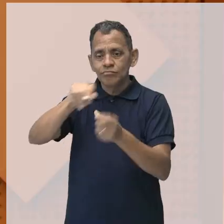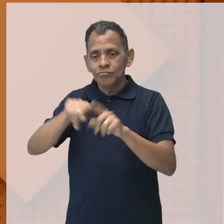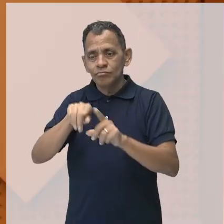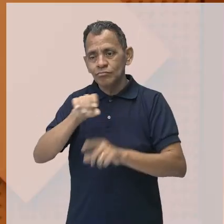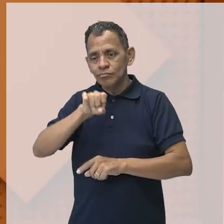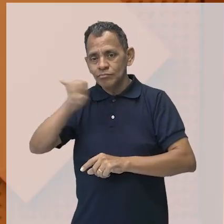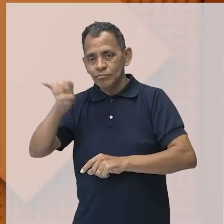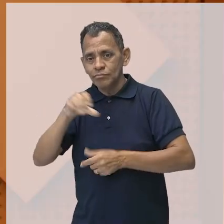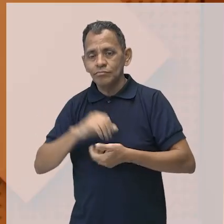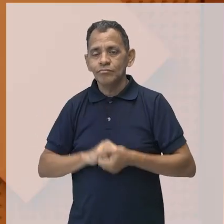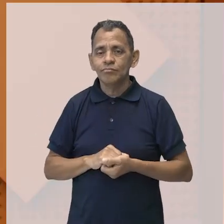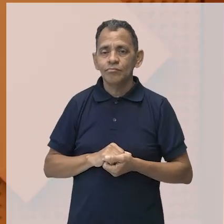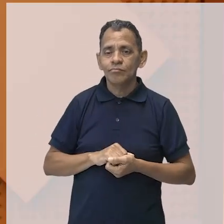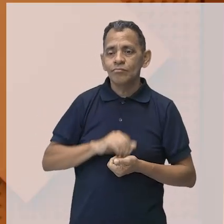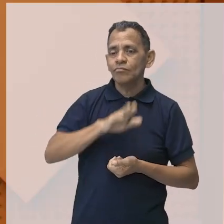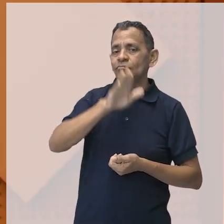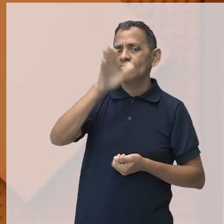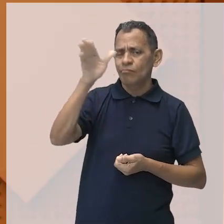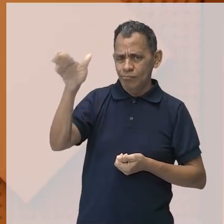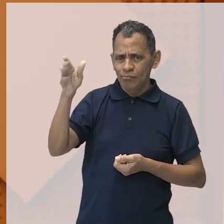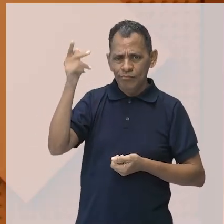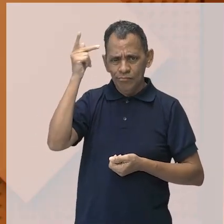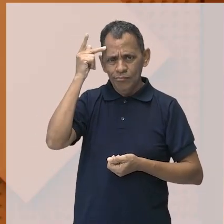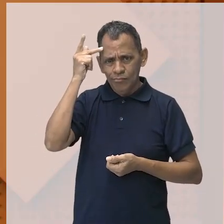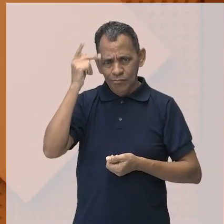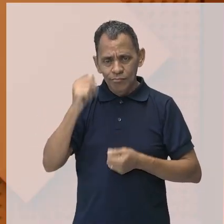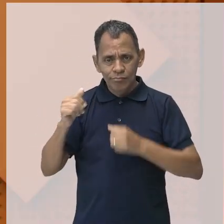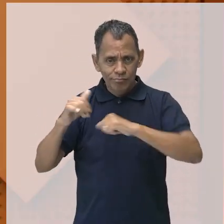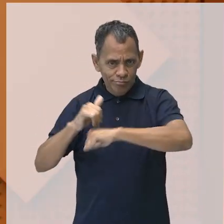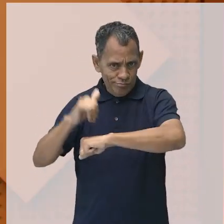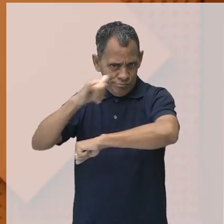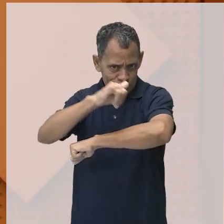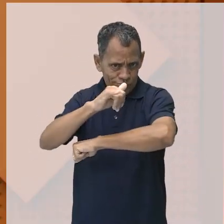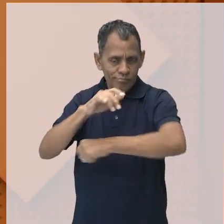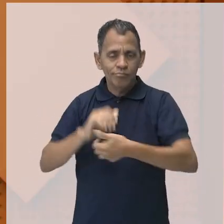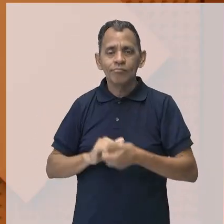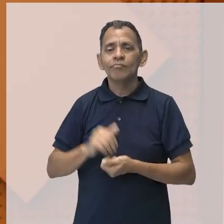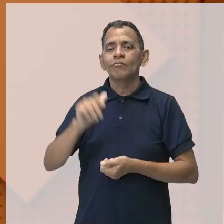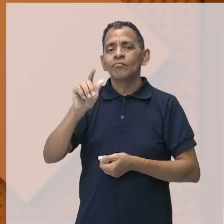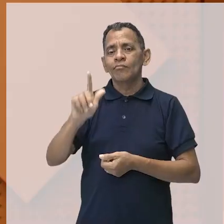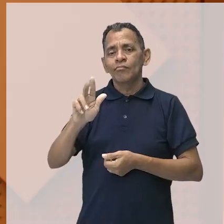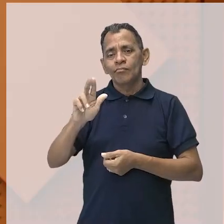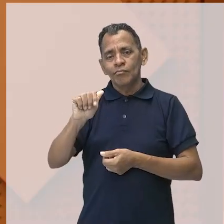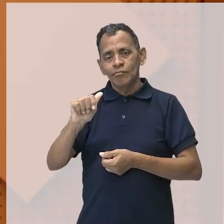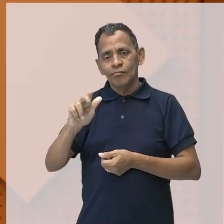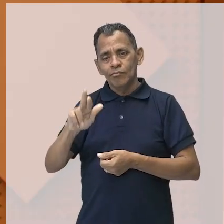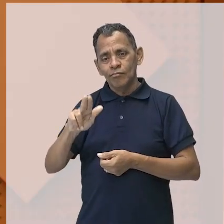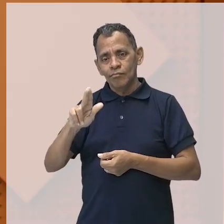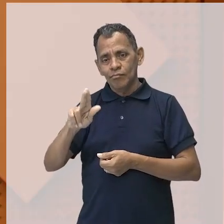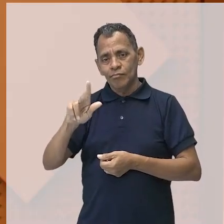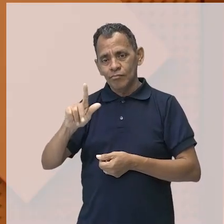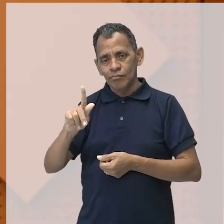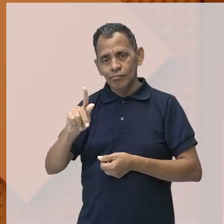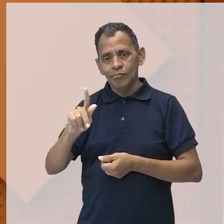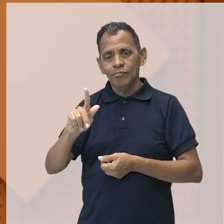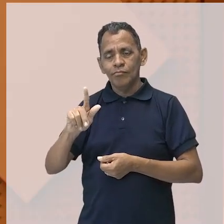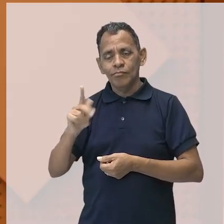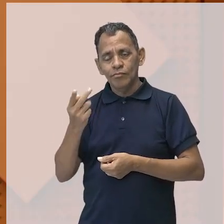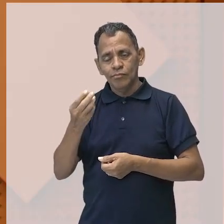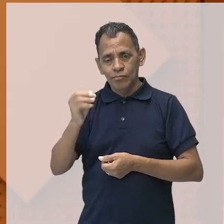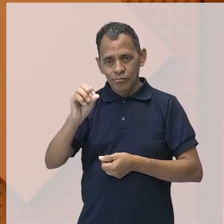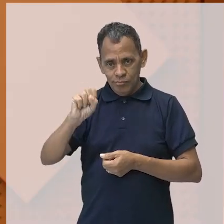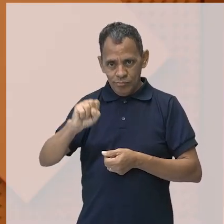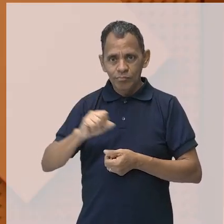aeroporto internacional de São Paulo, que fica na cidade de Guarulhos, né, a gente vai observar que de lá, desse aeroporto, partem ali